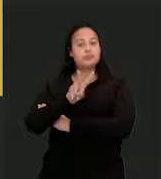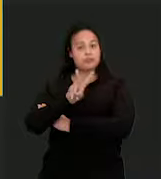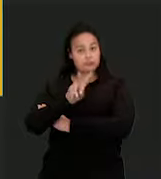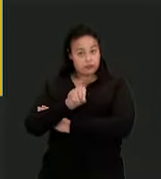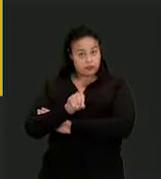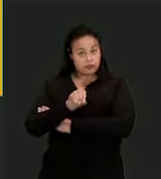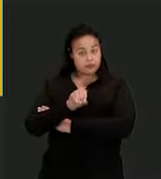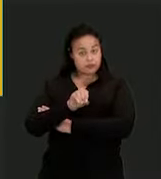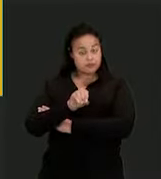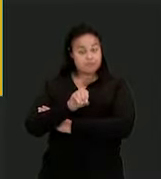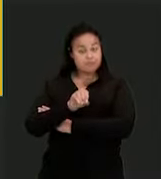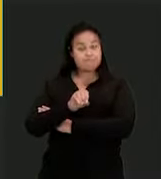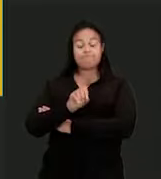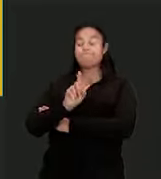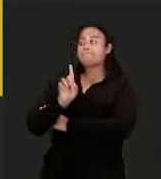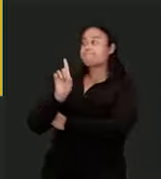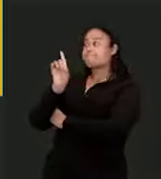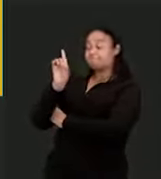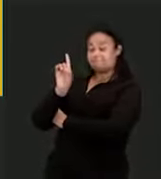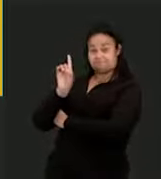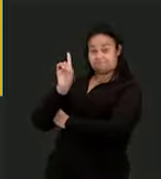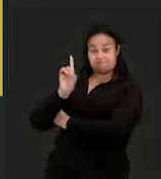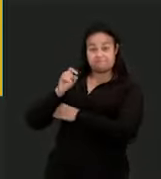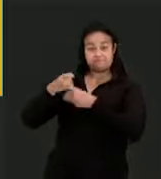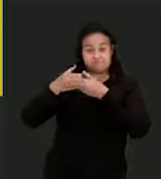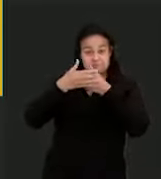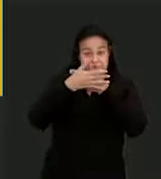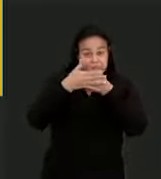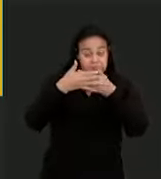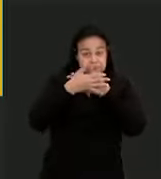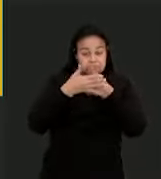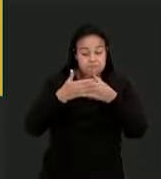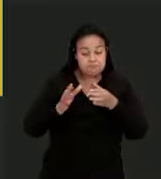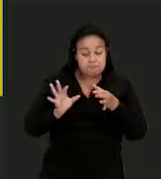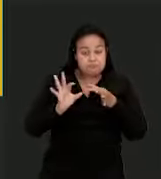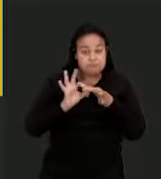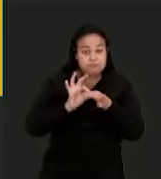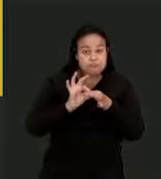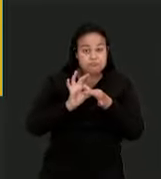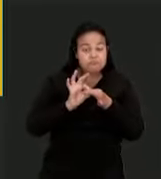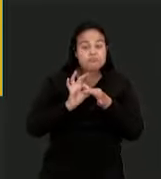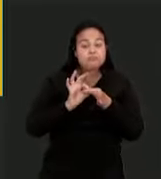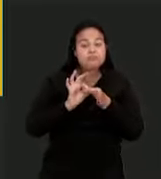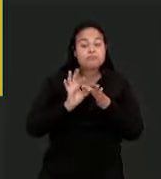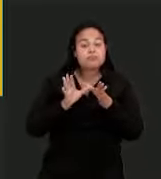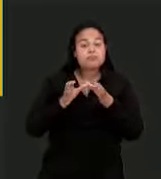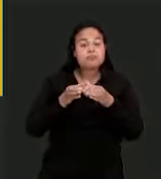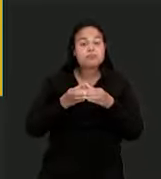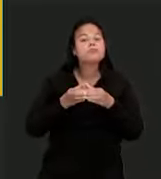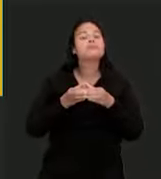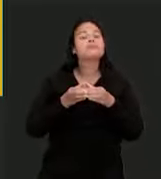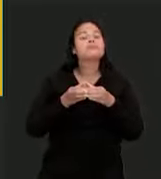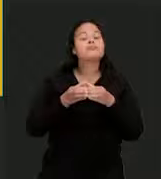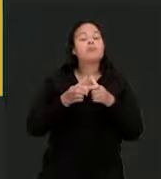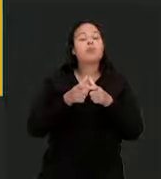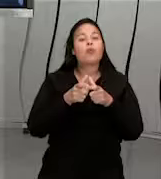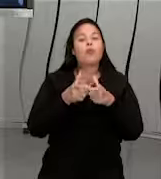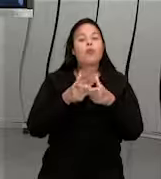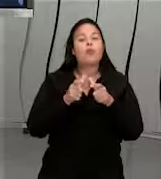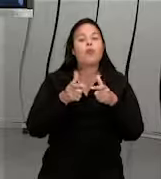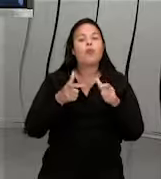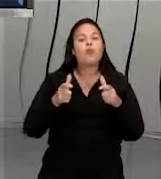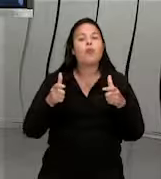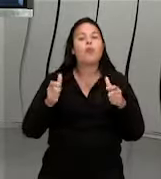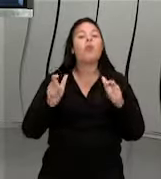O tecido conjuntivo, ele é um tecido de conexão, ele é um composto de uma grande quantidade de